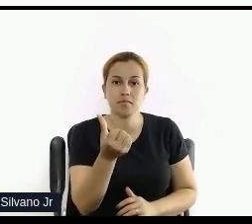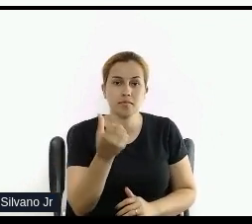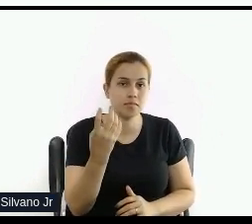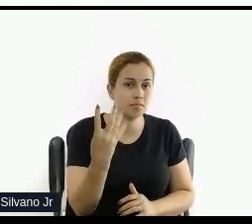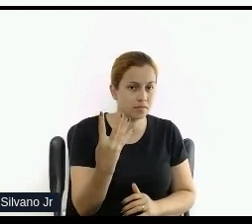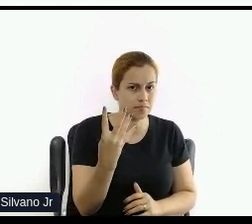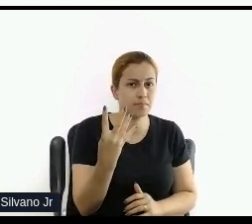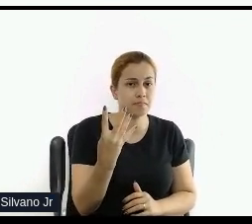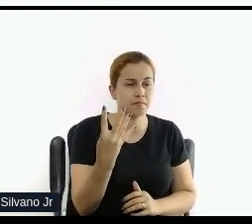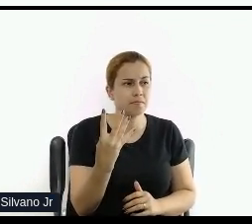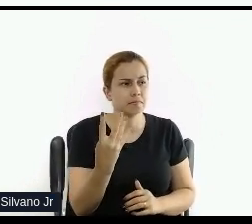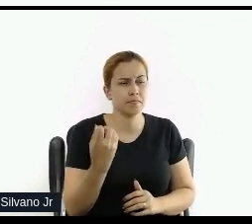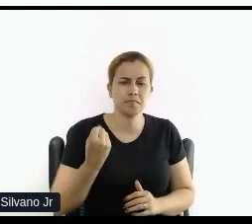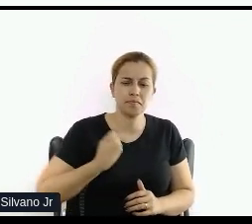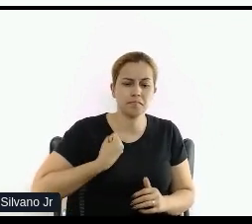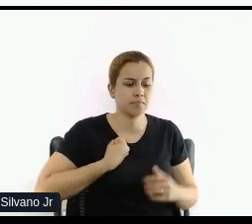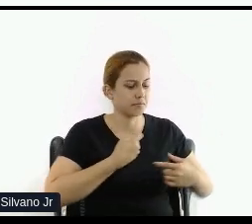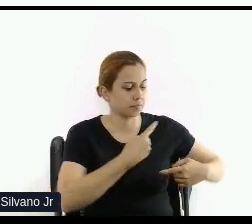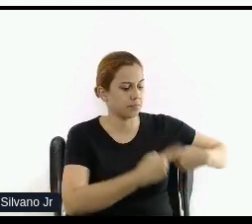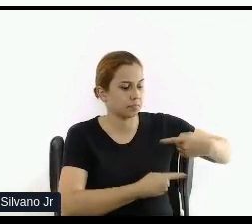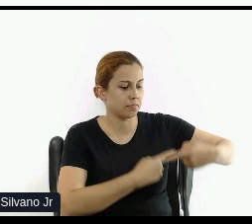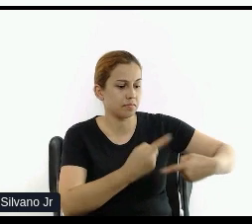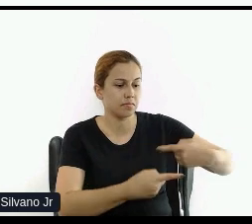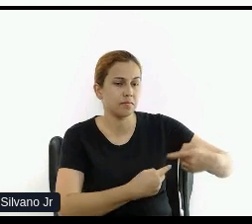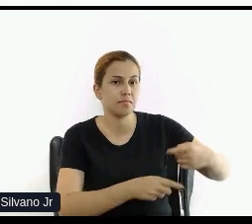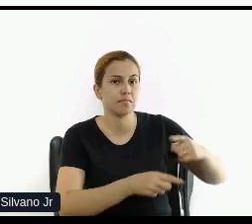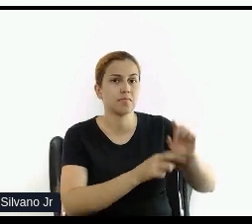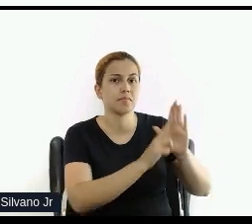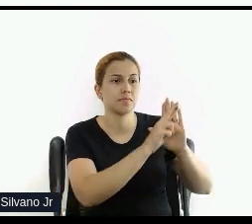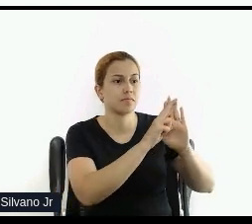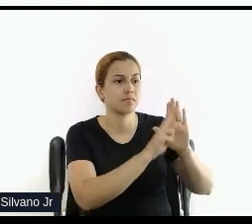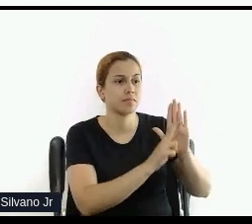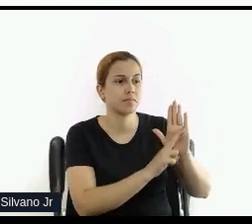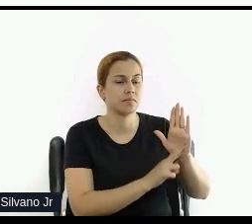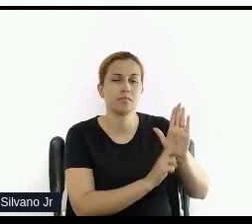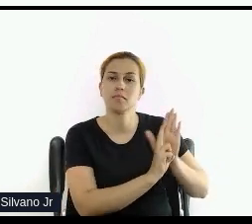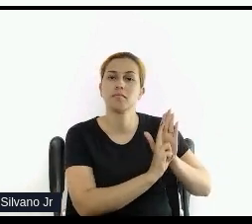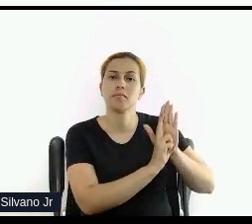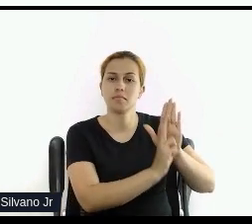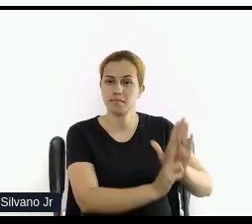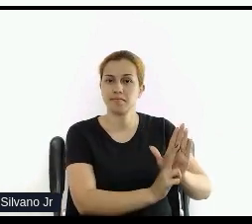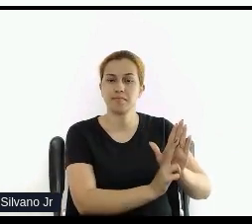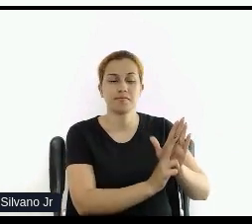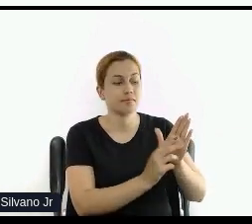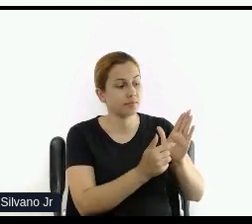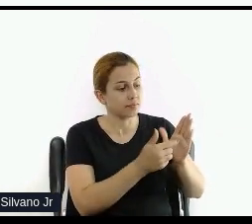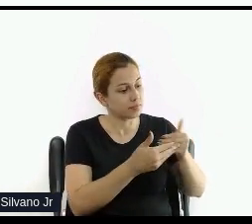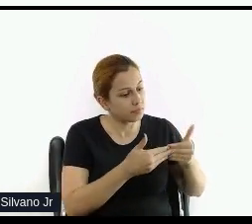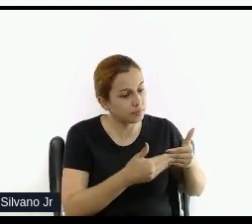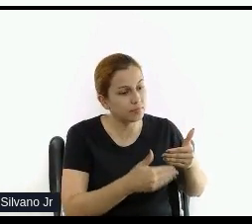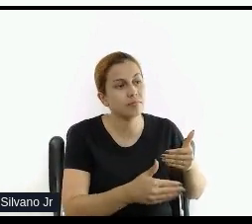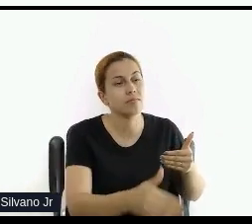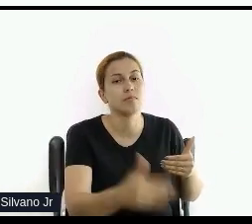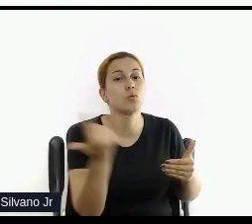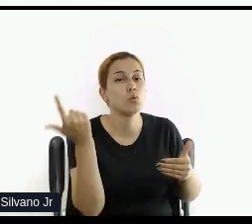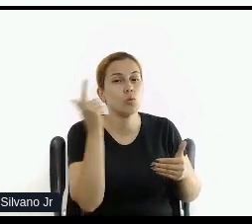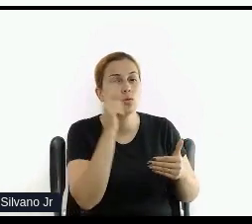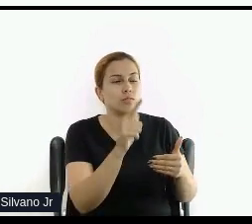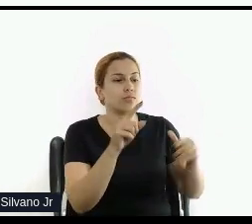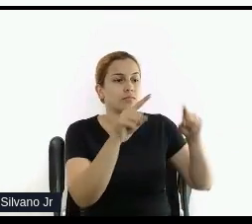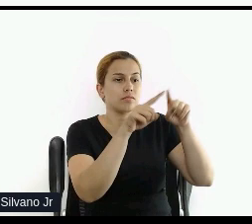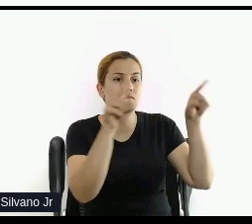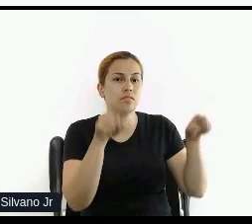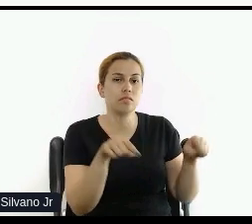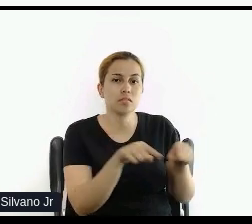números ali que vão ser representativos dessa imagem. E a partir daí, eu consigo estar passando essa minha imagem, né, para o